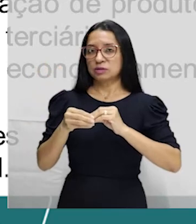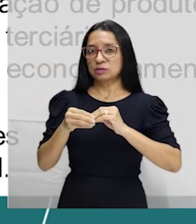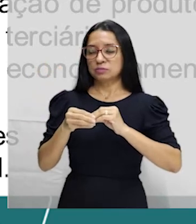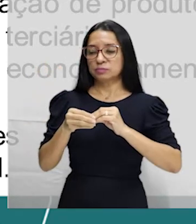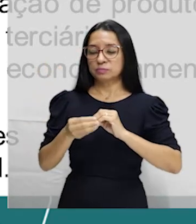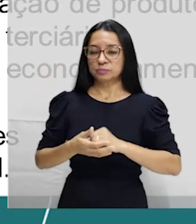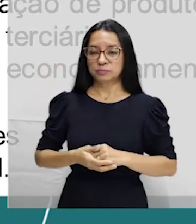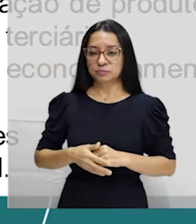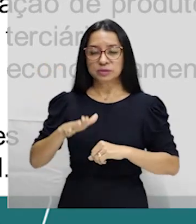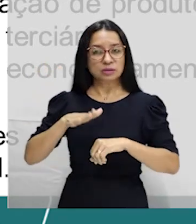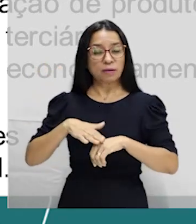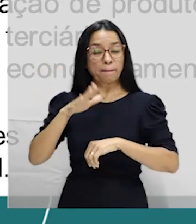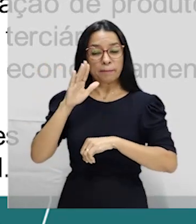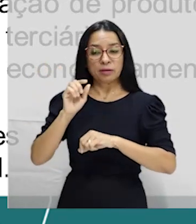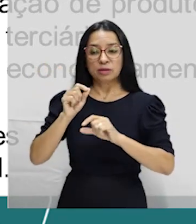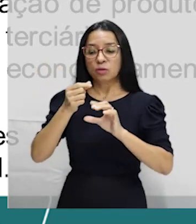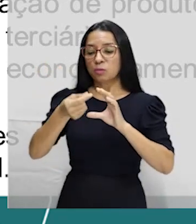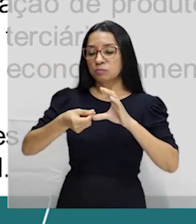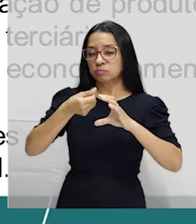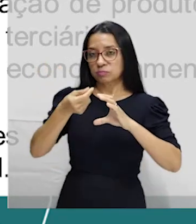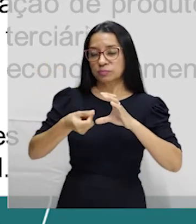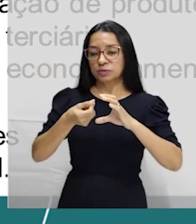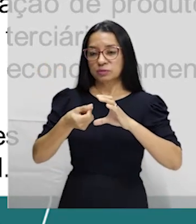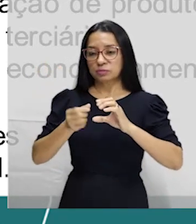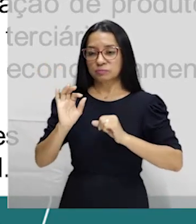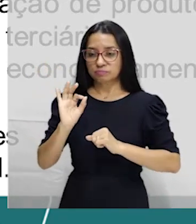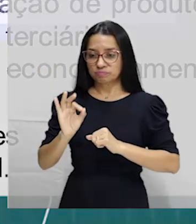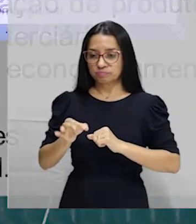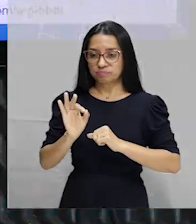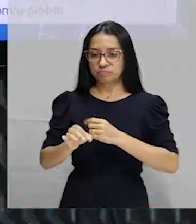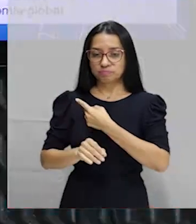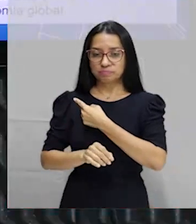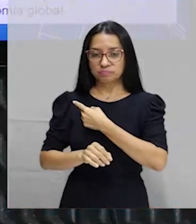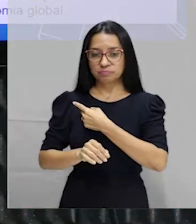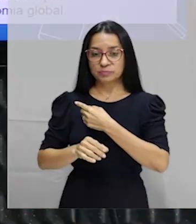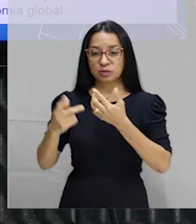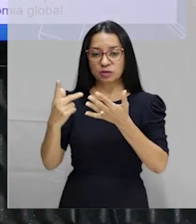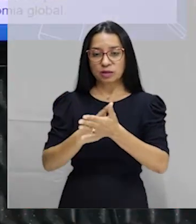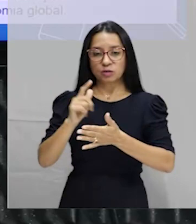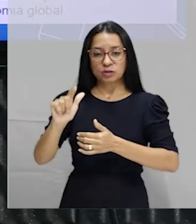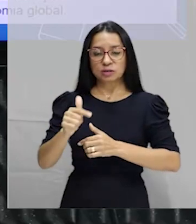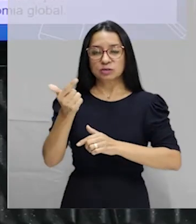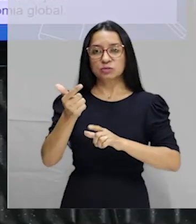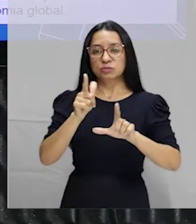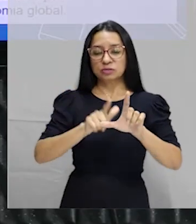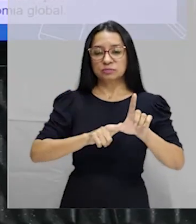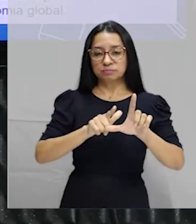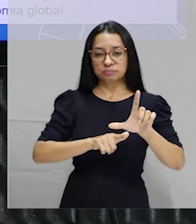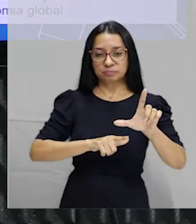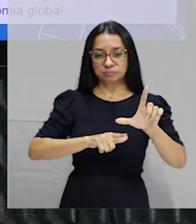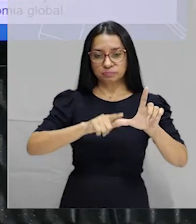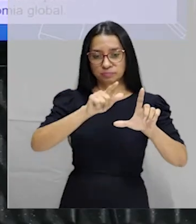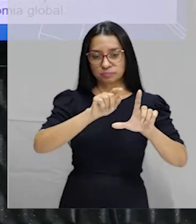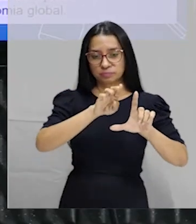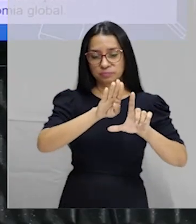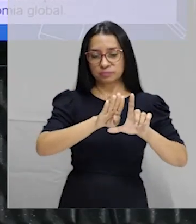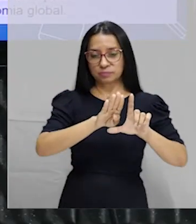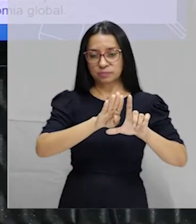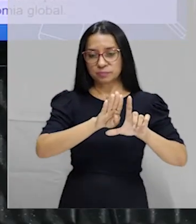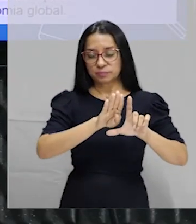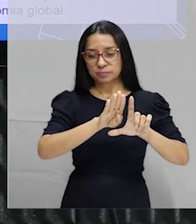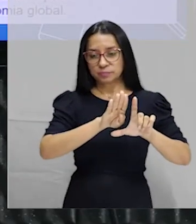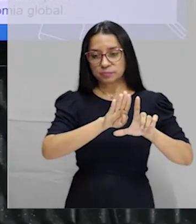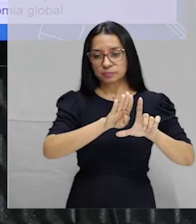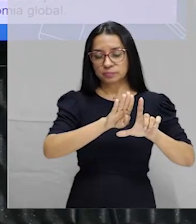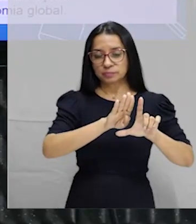aqui, galera, está corretíssimo, beleza? Vamos ver só o erro das outras alternativas. Letra B. Os países centrais